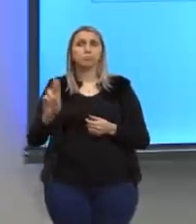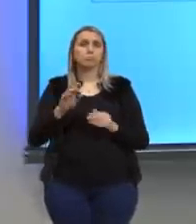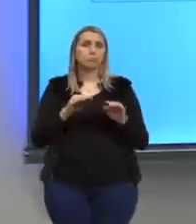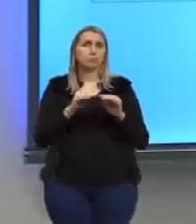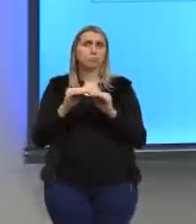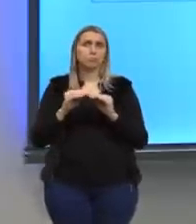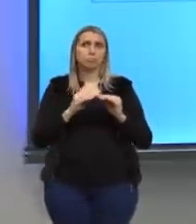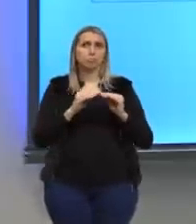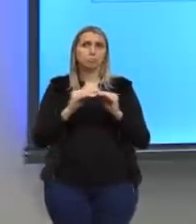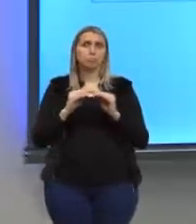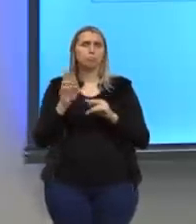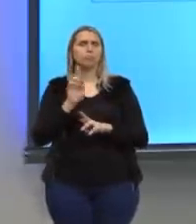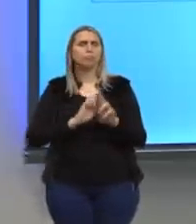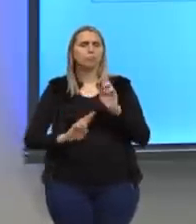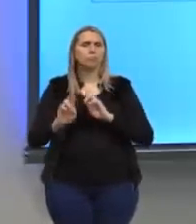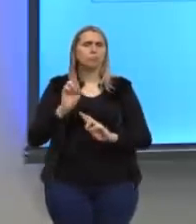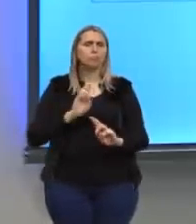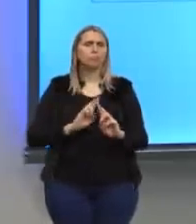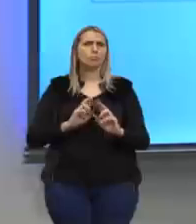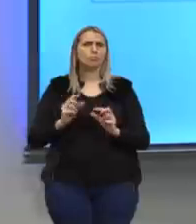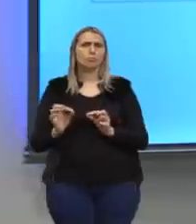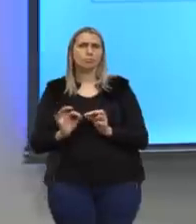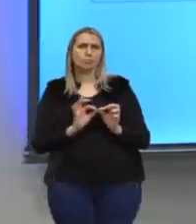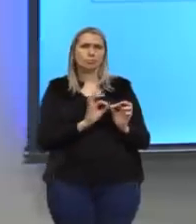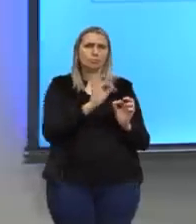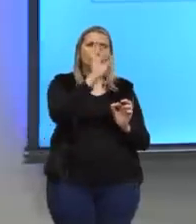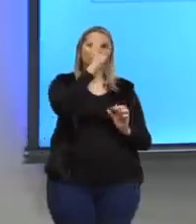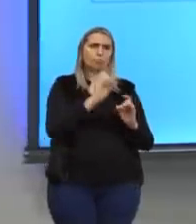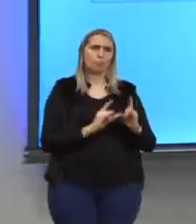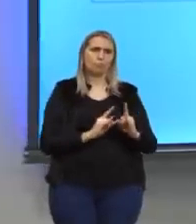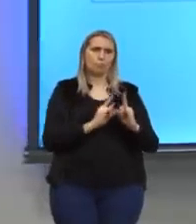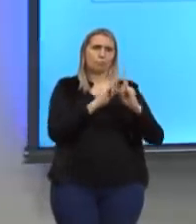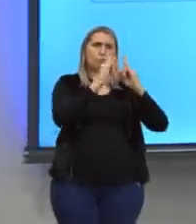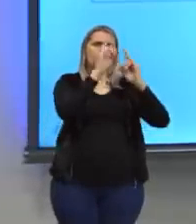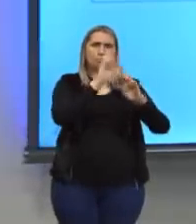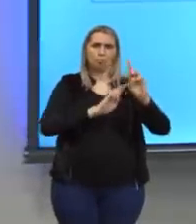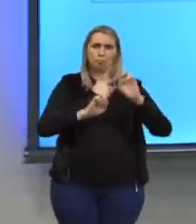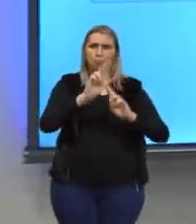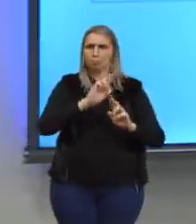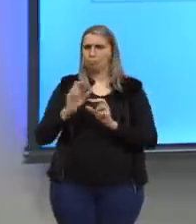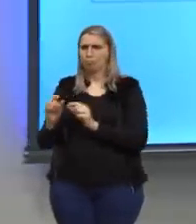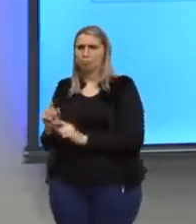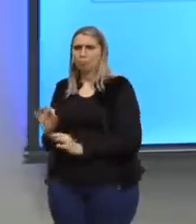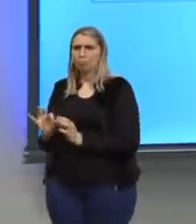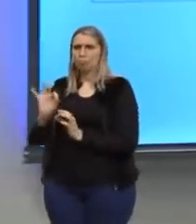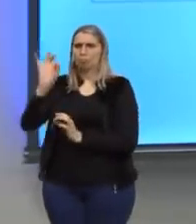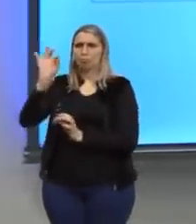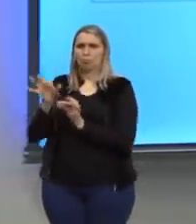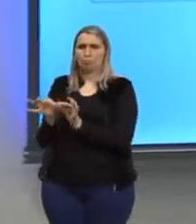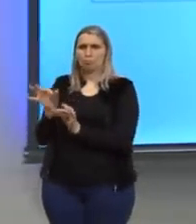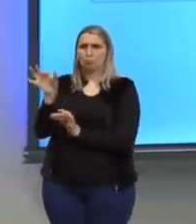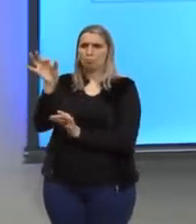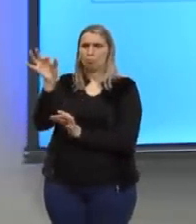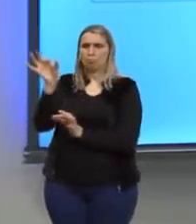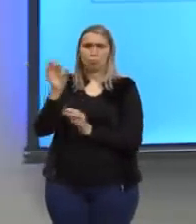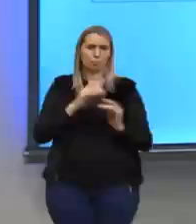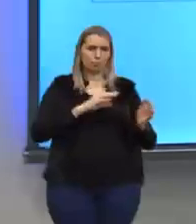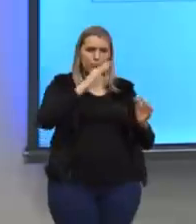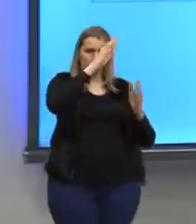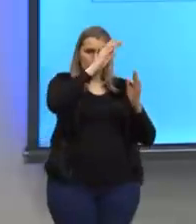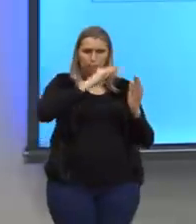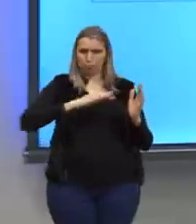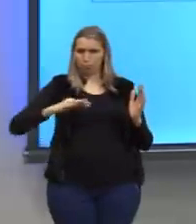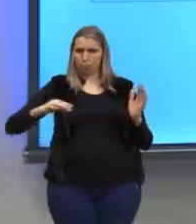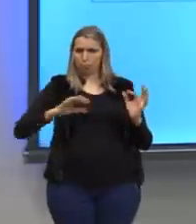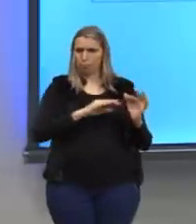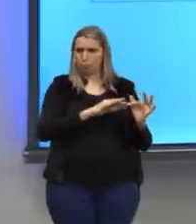A proporção em relação a quê? A altura do prédio para a altura do poste, a sombra do prédio para